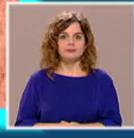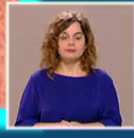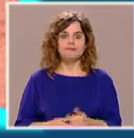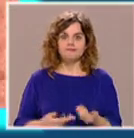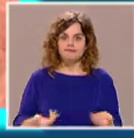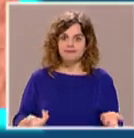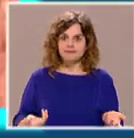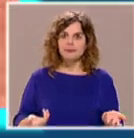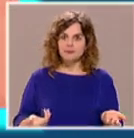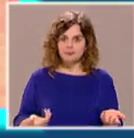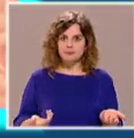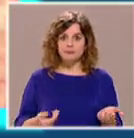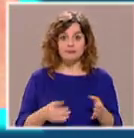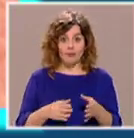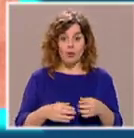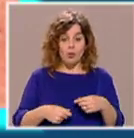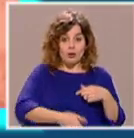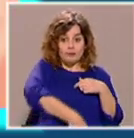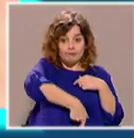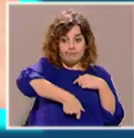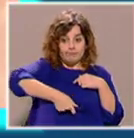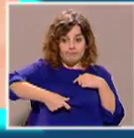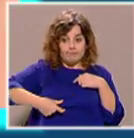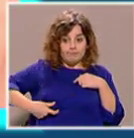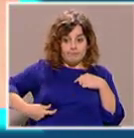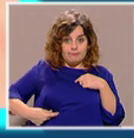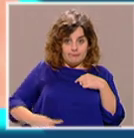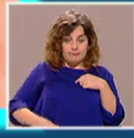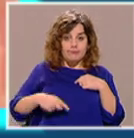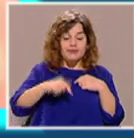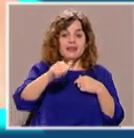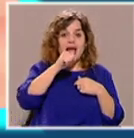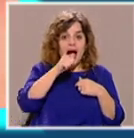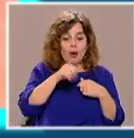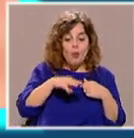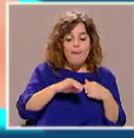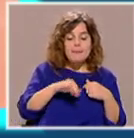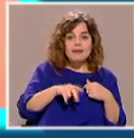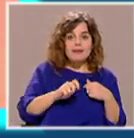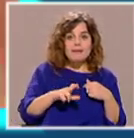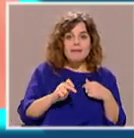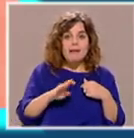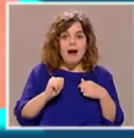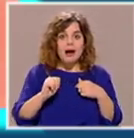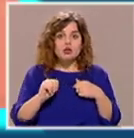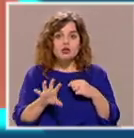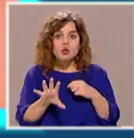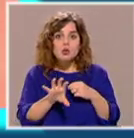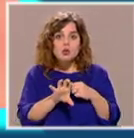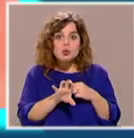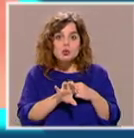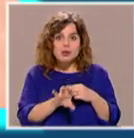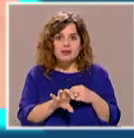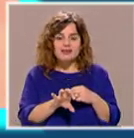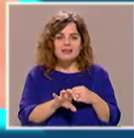Estamos agora a passar para o intestino grosso. Aqui, a água e os minerais vão sendo absorvidos. Repara